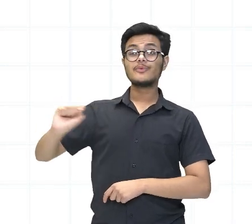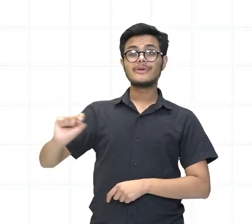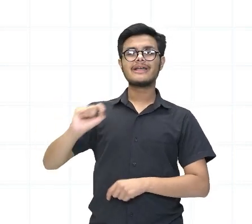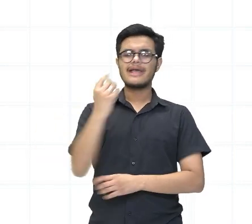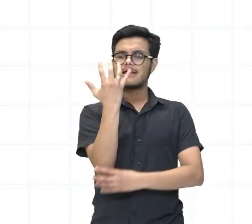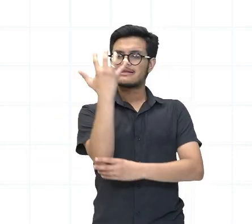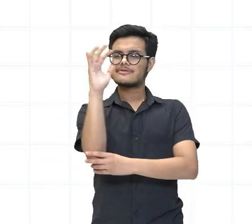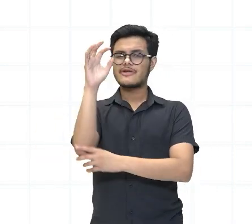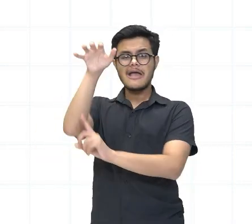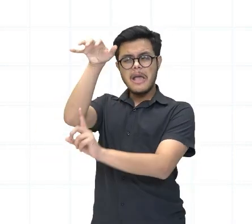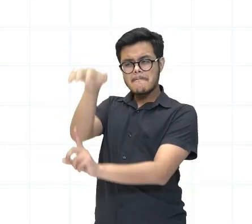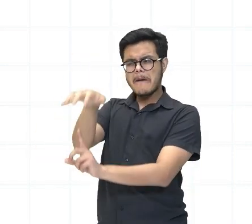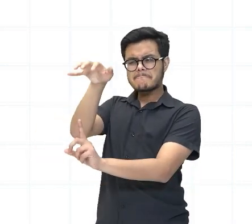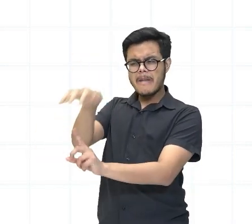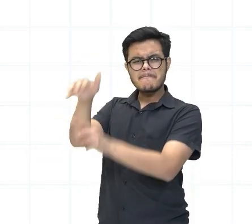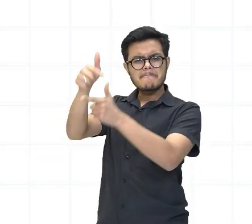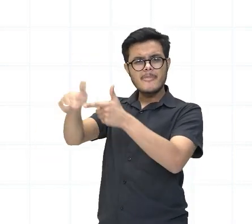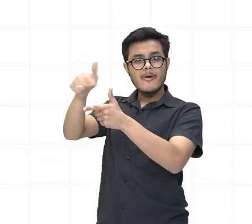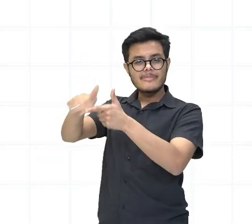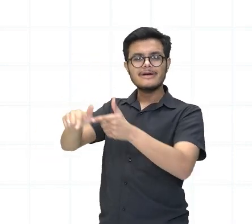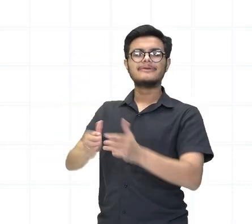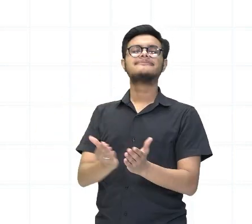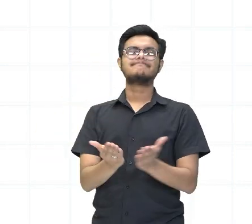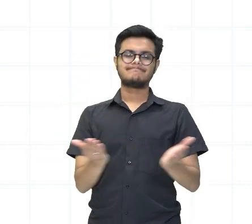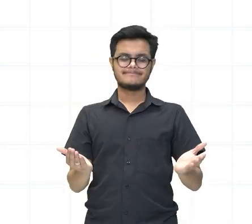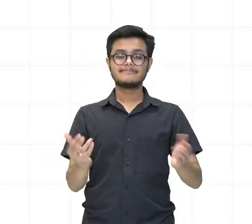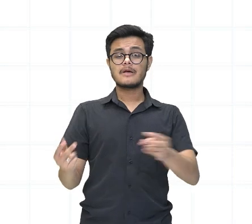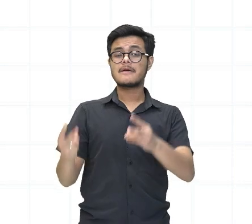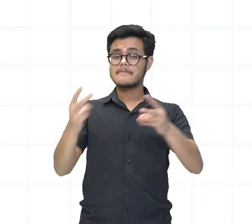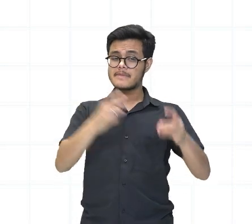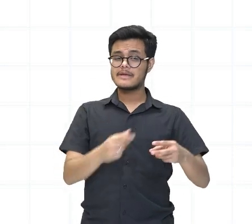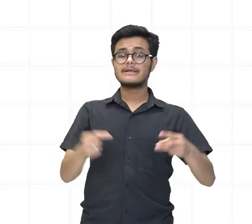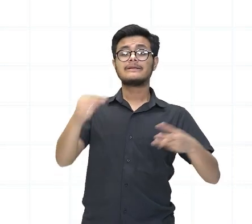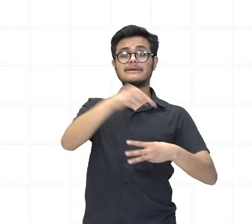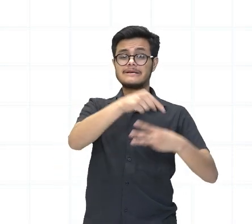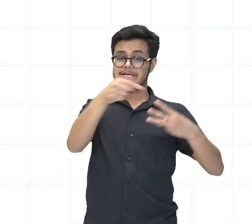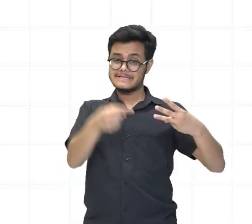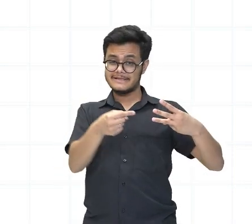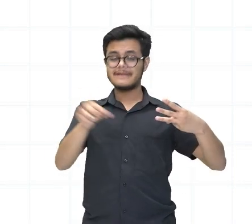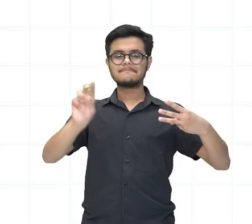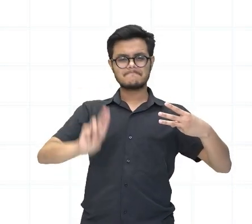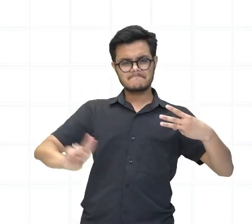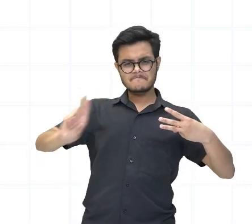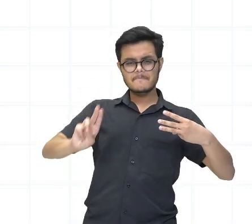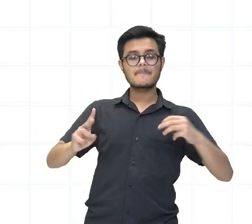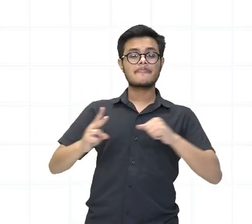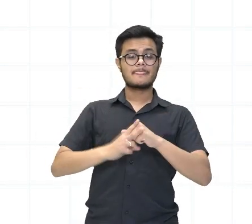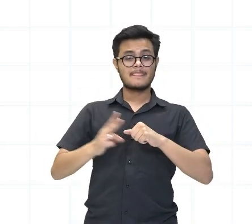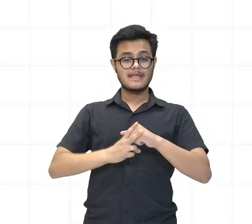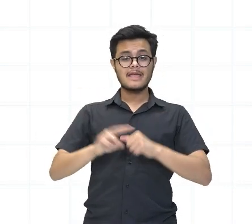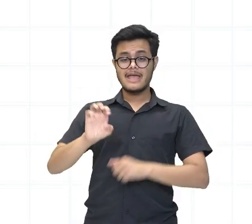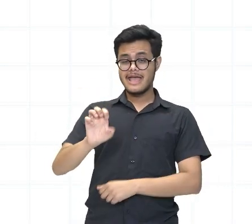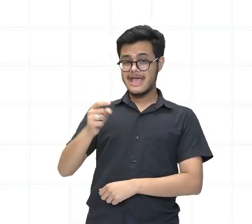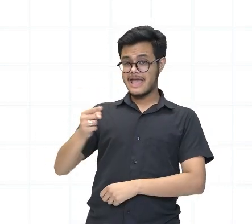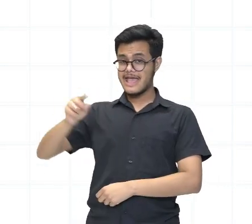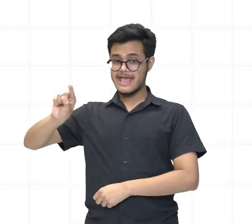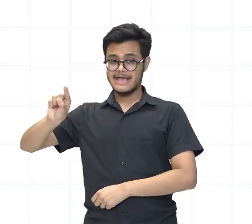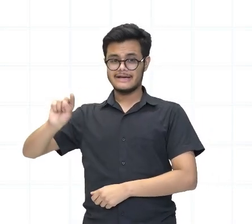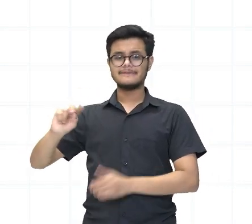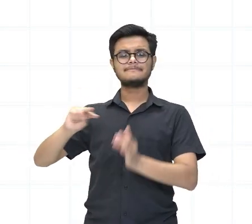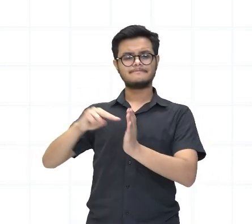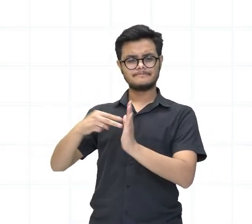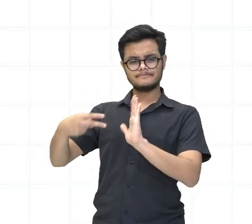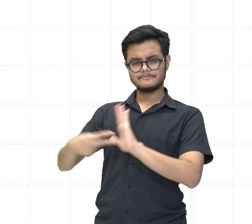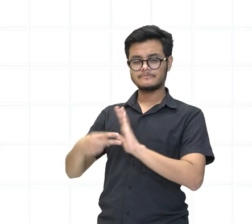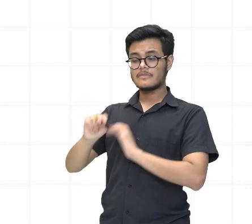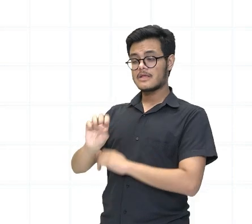caso. Então, percebam que essa forma verbal que é uma conjugação do verbo ser, está